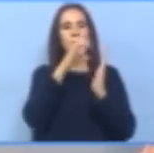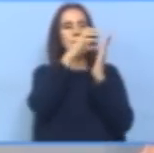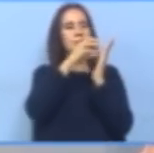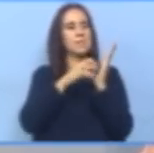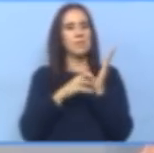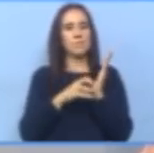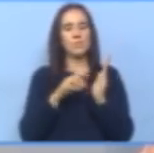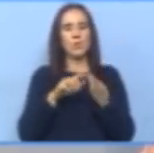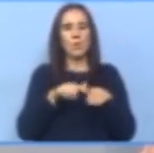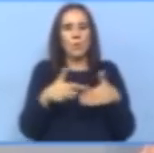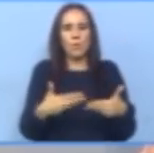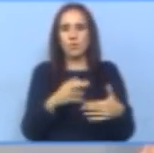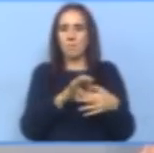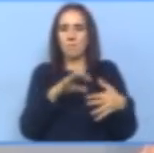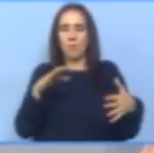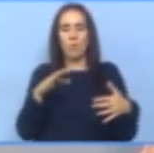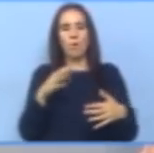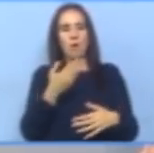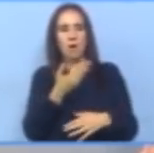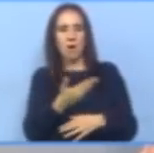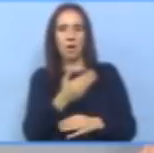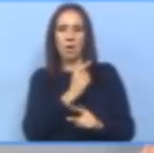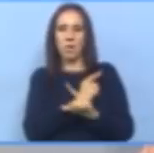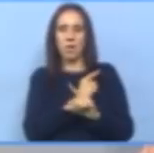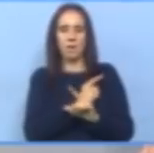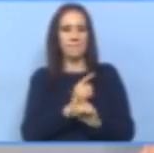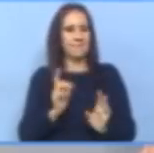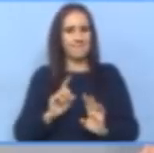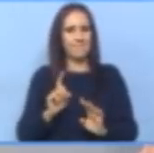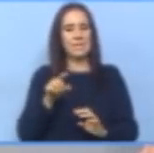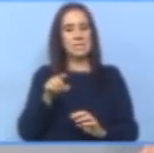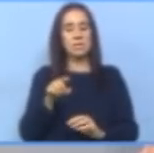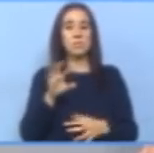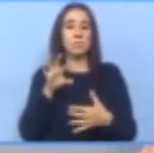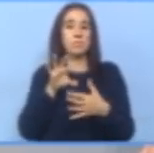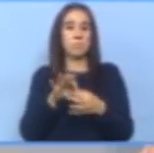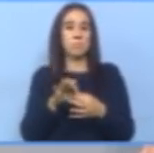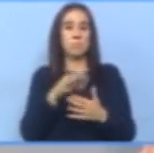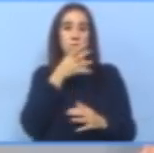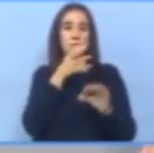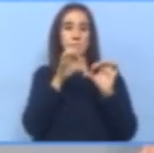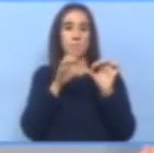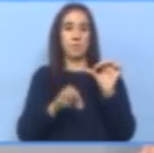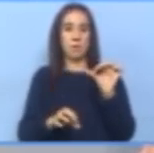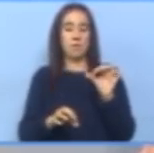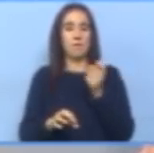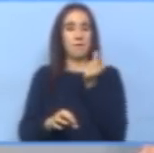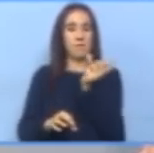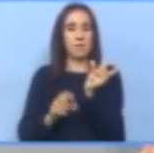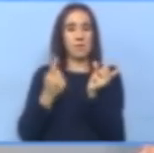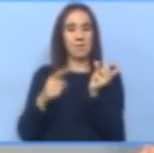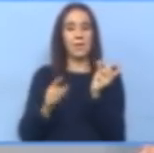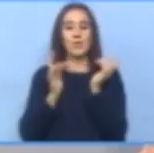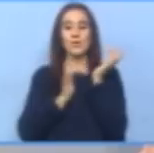que porventura possamos usar ainda. Esta é uma dimensão, a palavra utiliza-se ao tempo